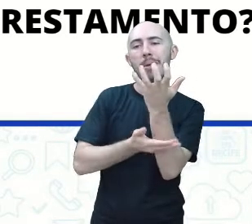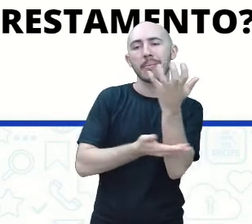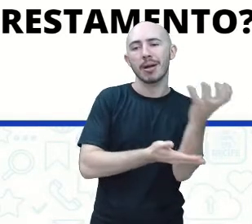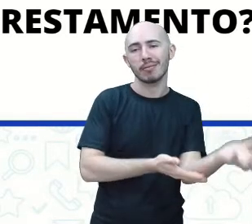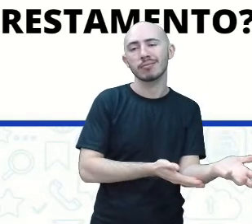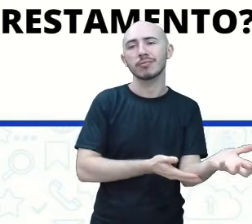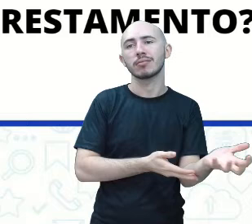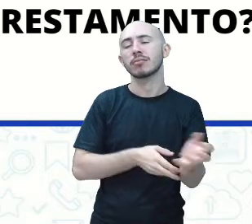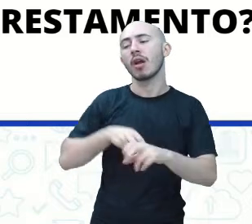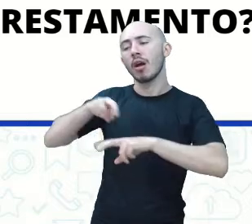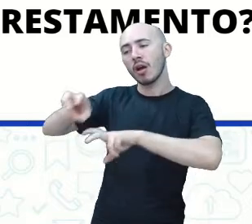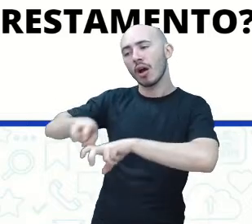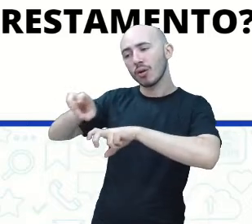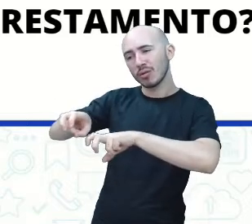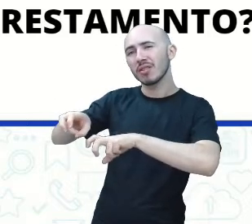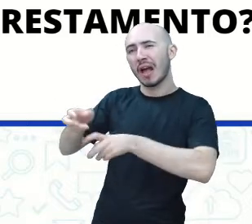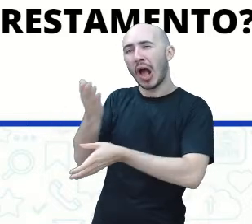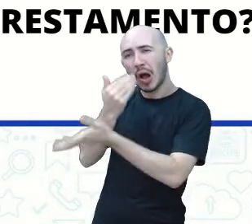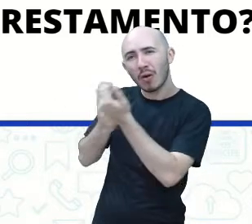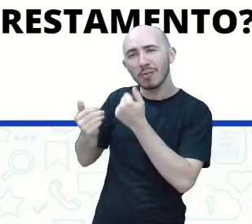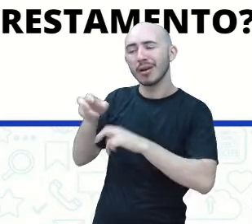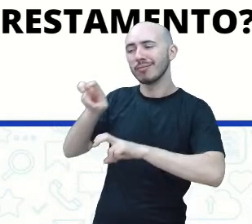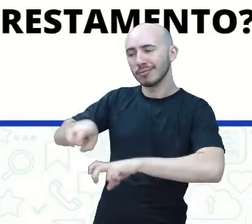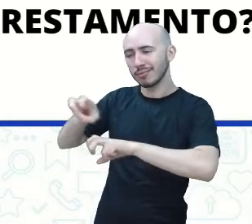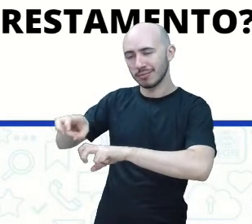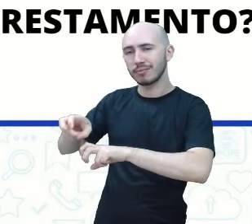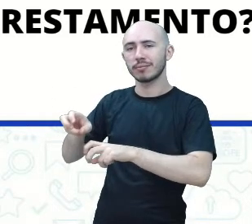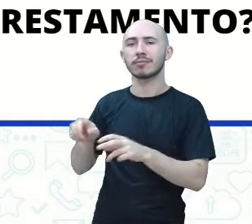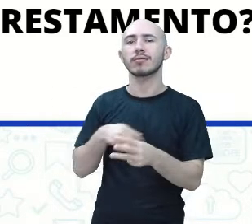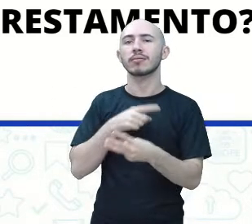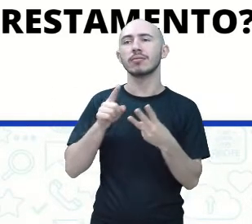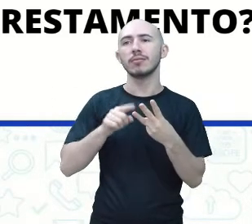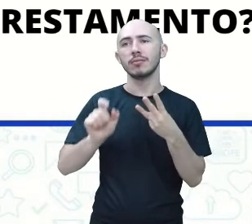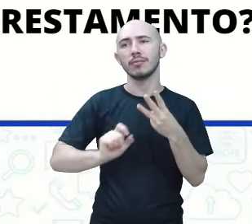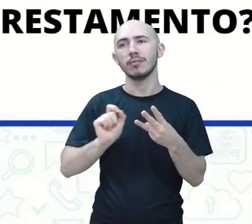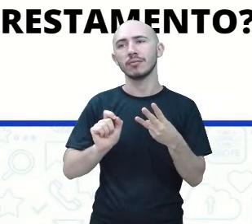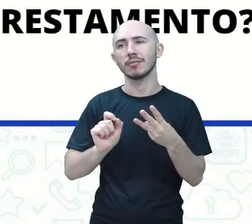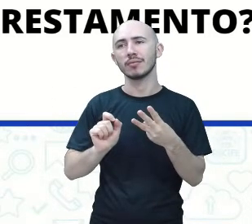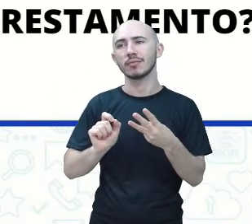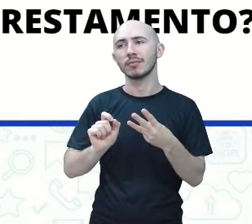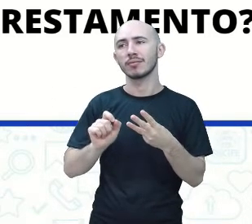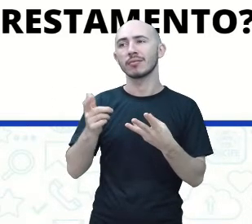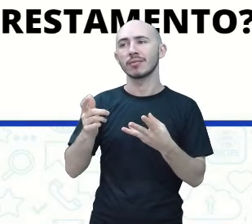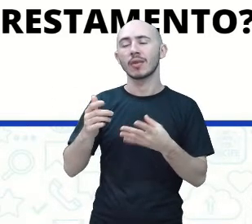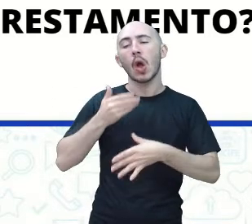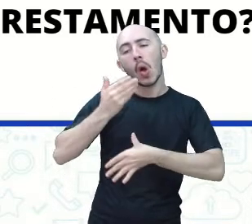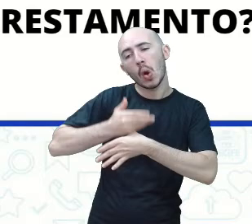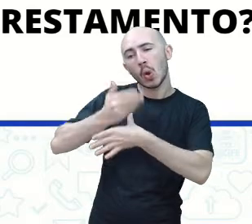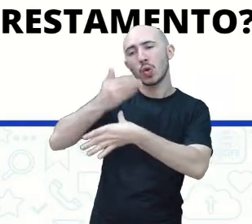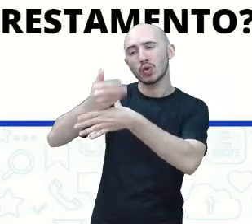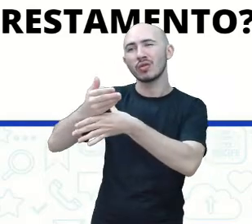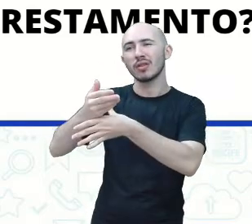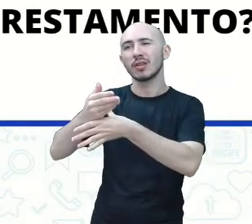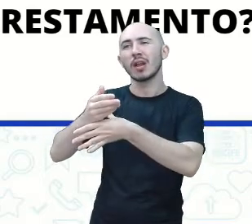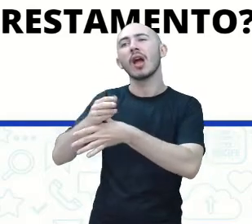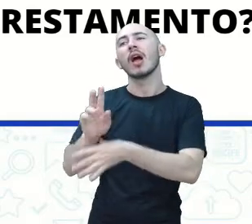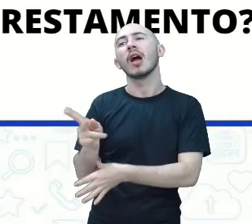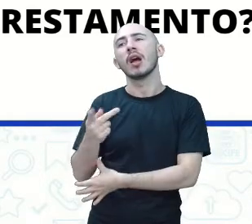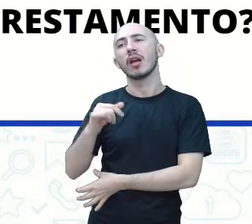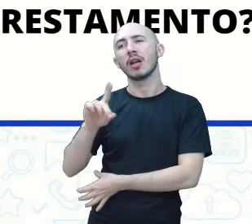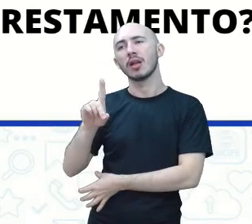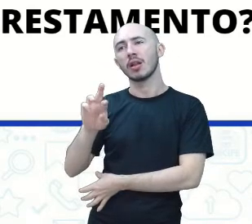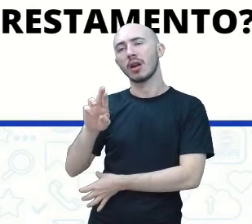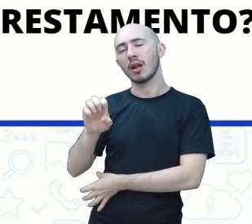nativa para o cultivo. Preciso cultivar. Vamos destruir para construir as hidrelétricas. Usar a madeira